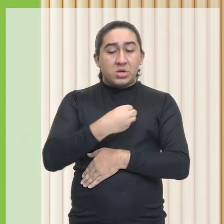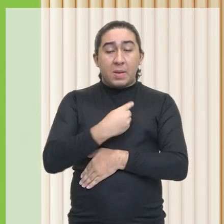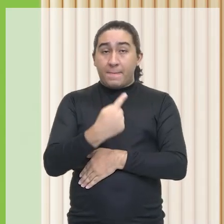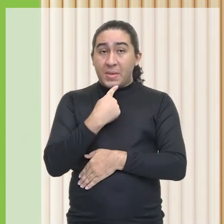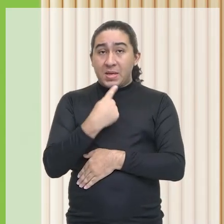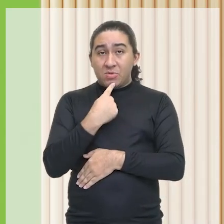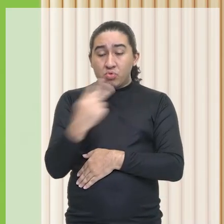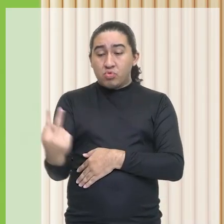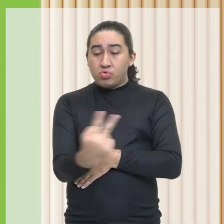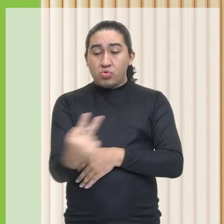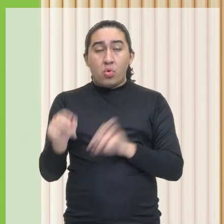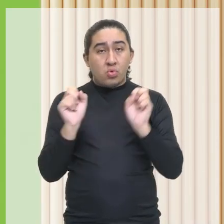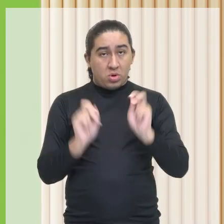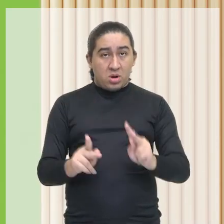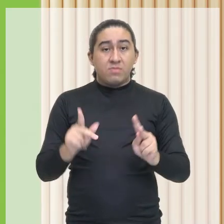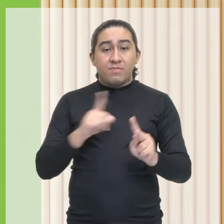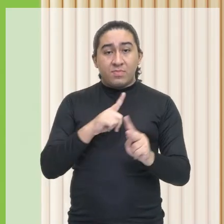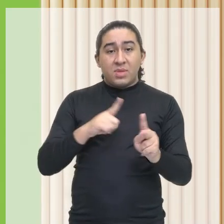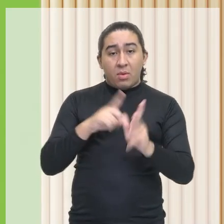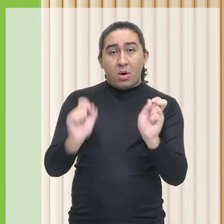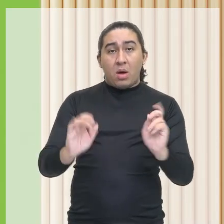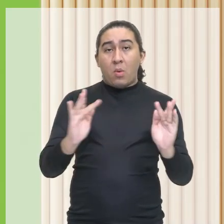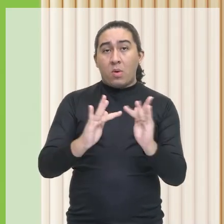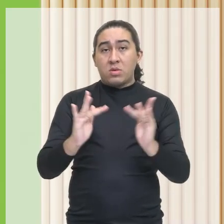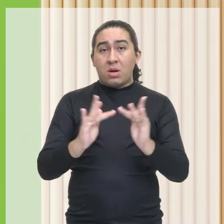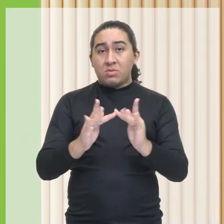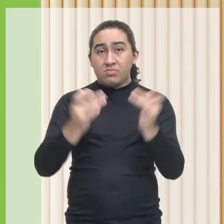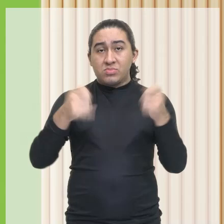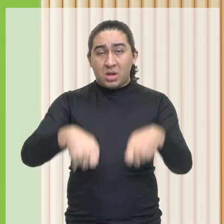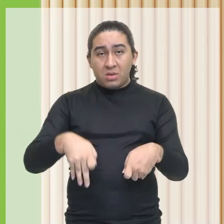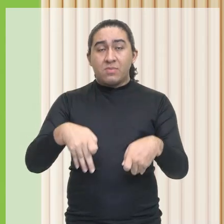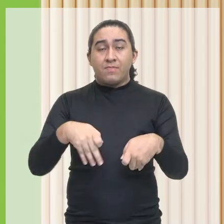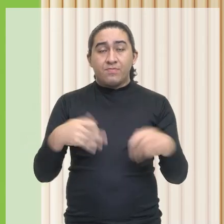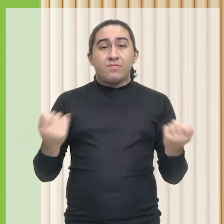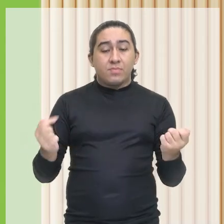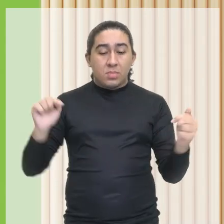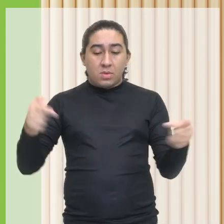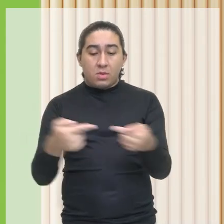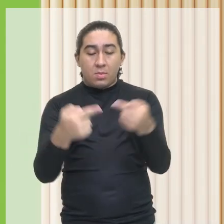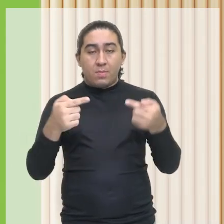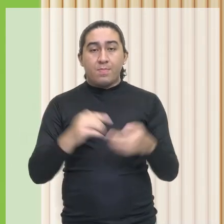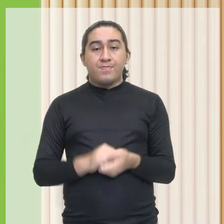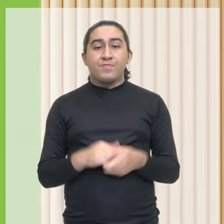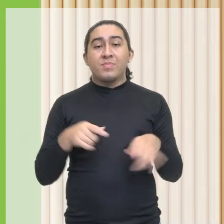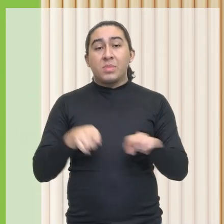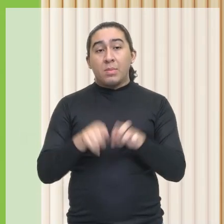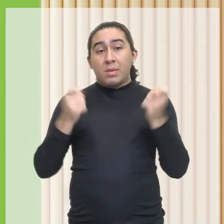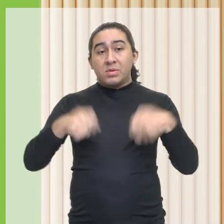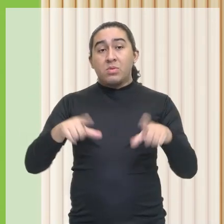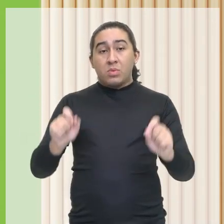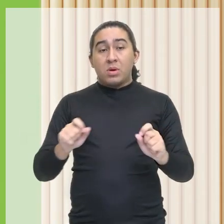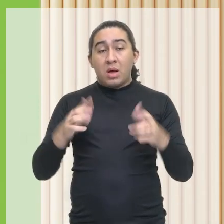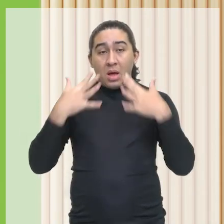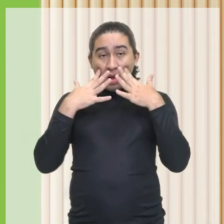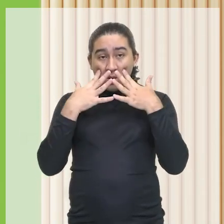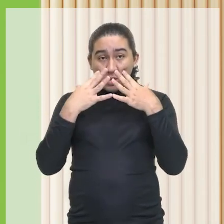entre eles, daqueles que fazem contato, né, na transição. E devemos também